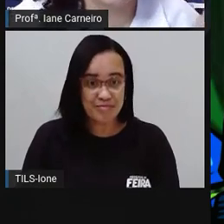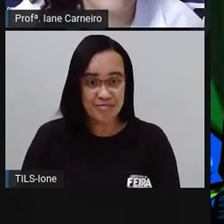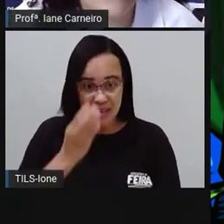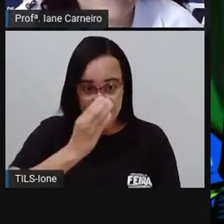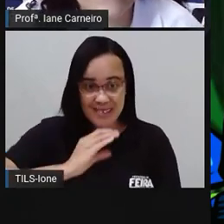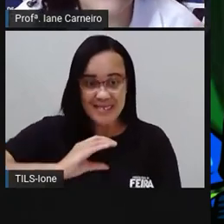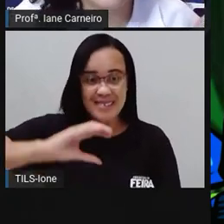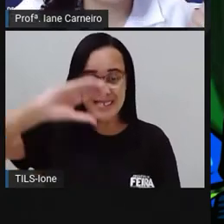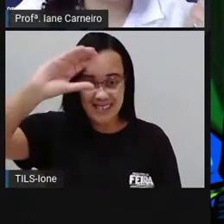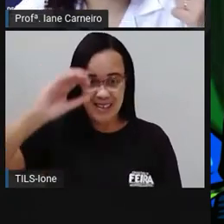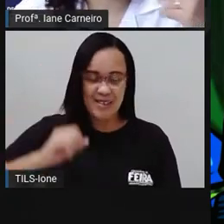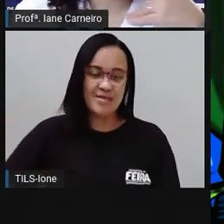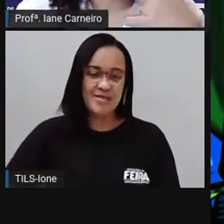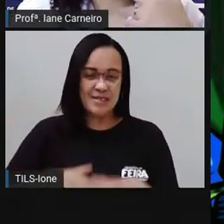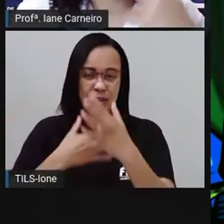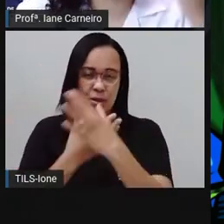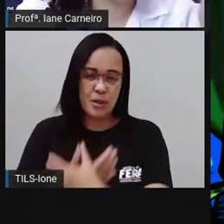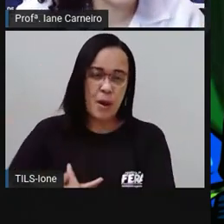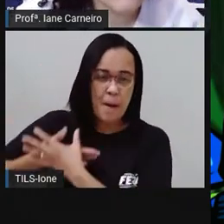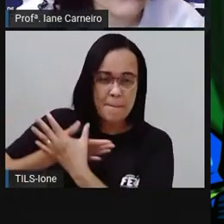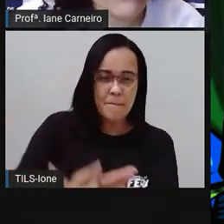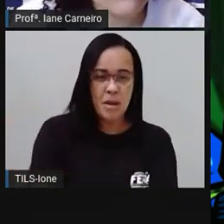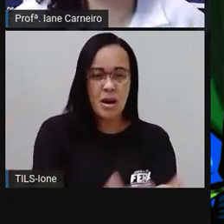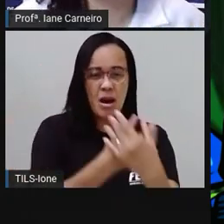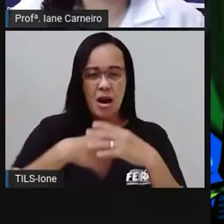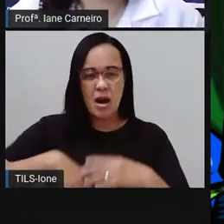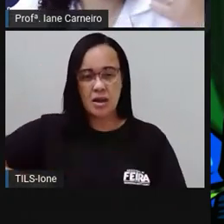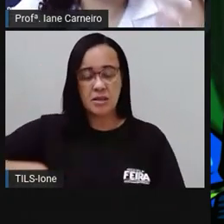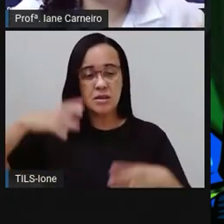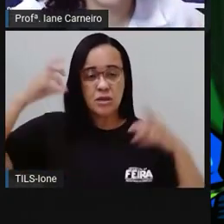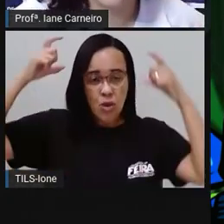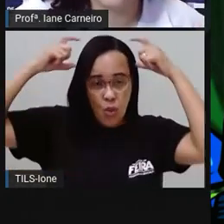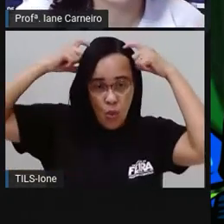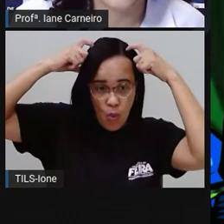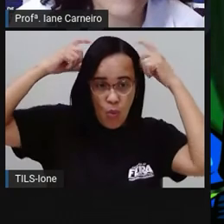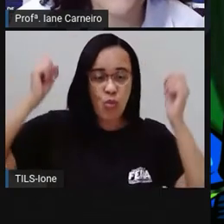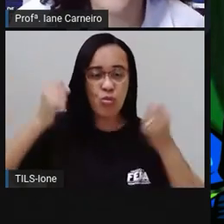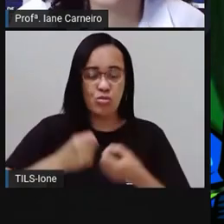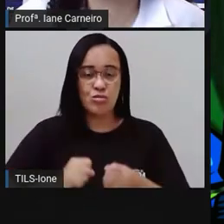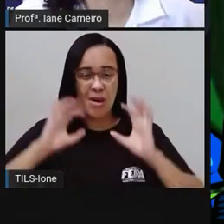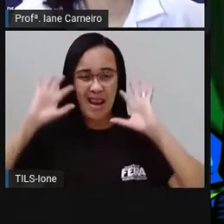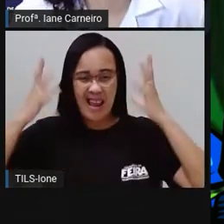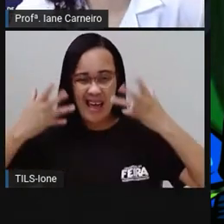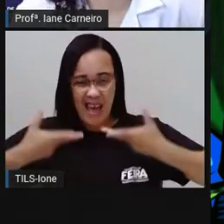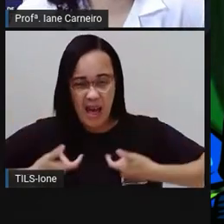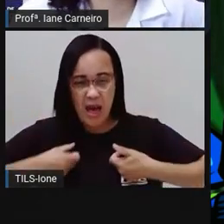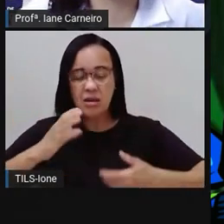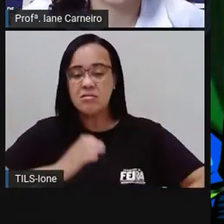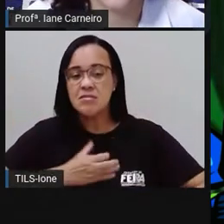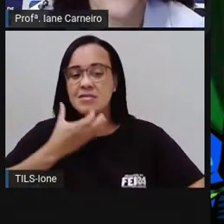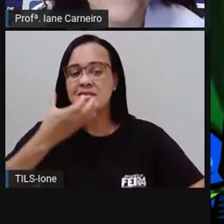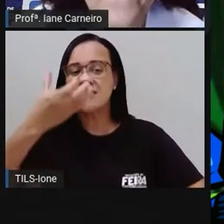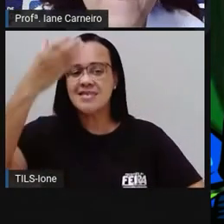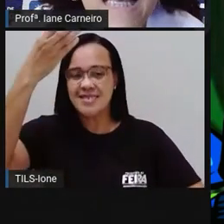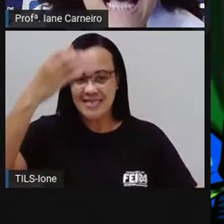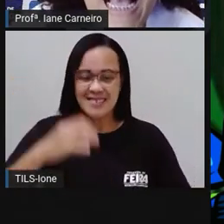elefante, baleia, né? O que? Urso, né? Leão, girafa,